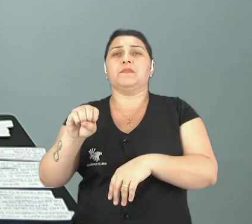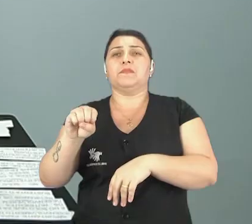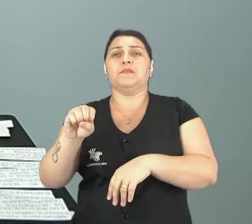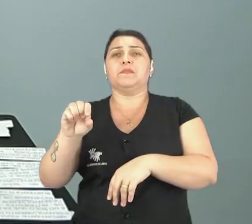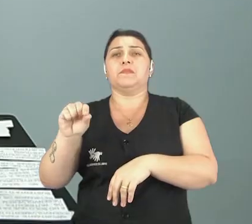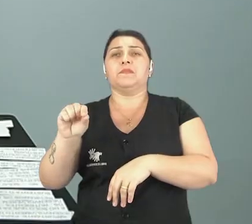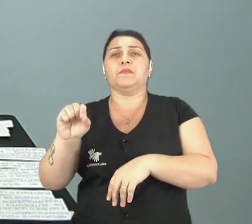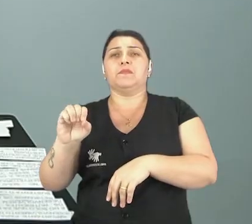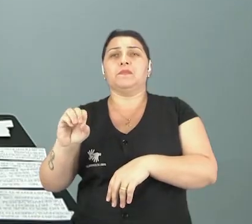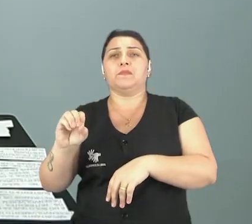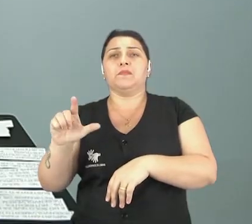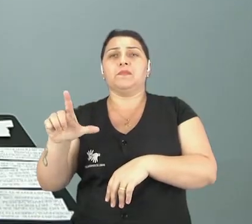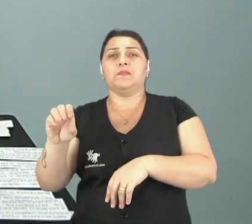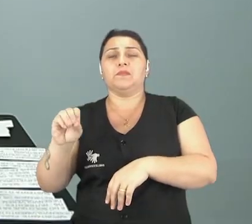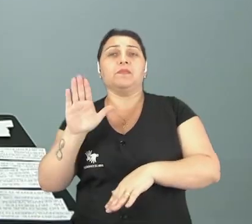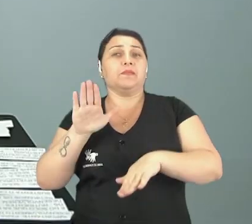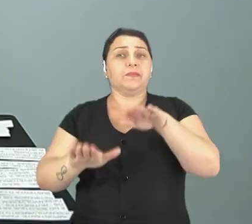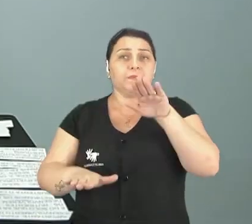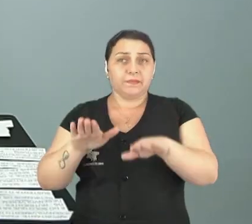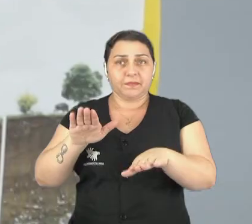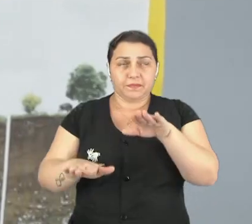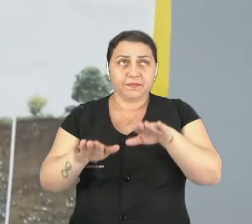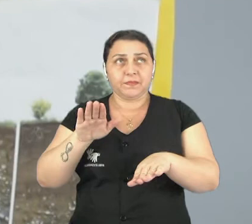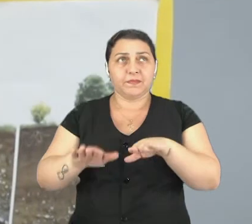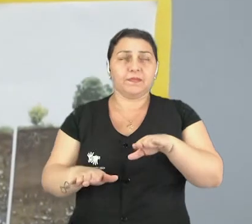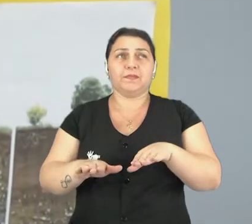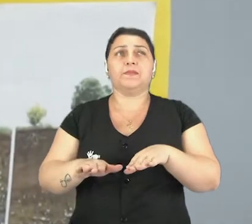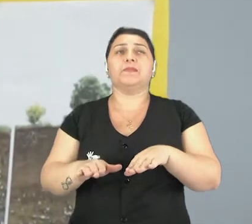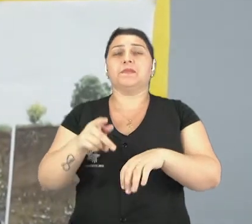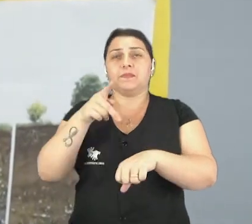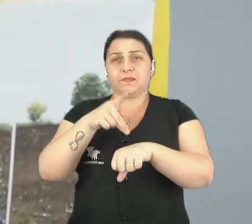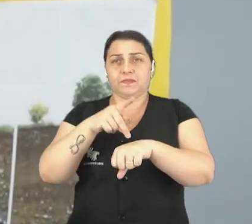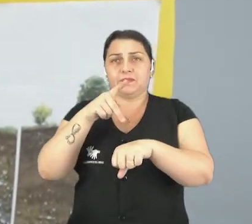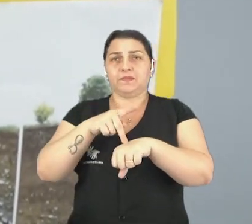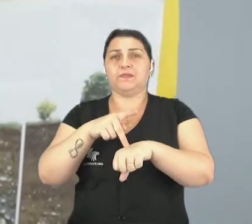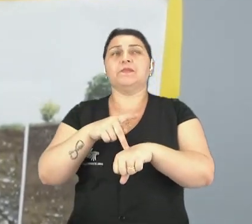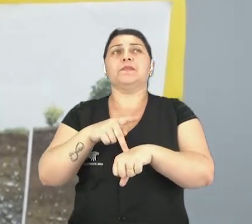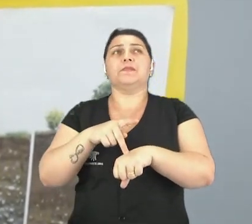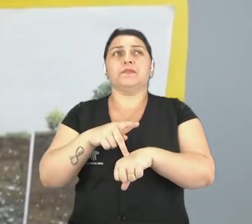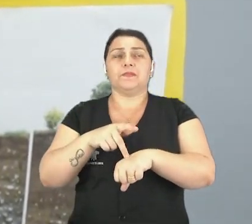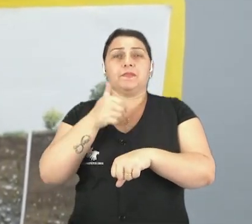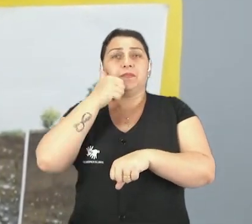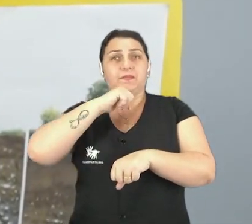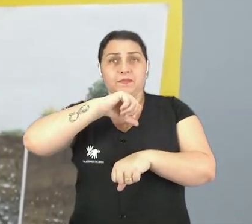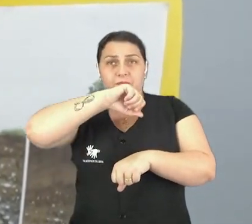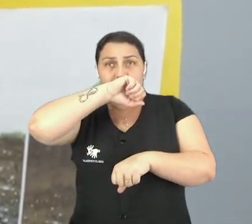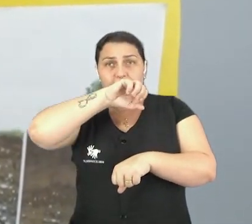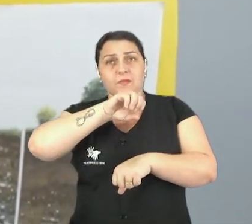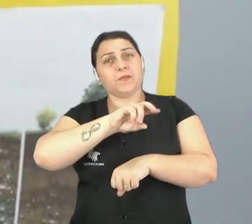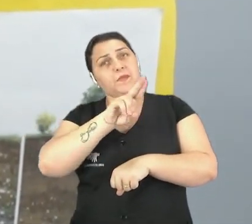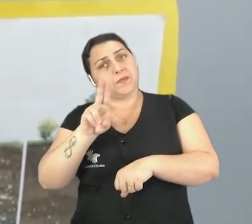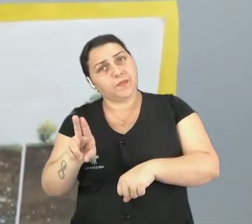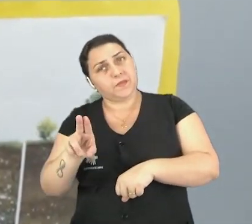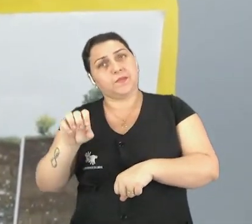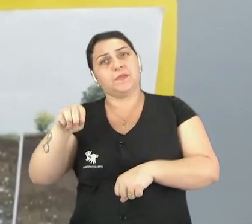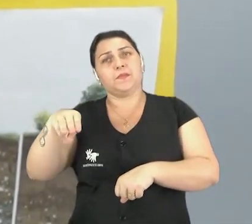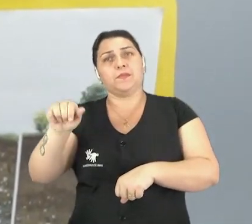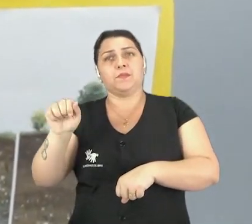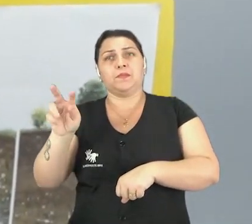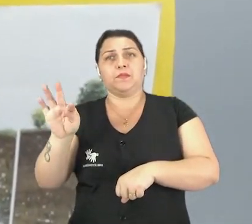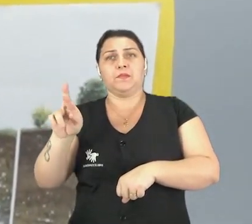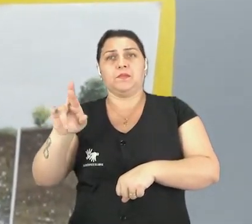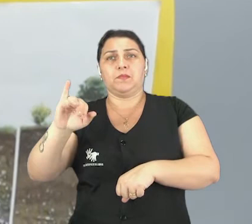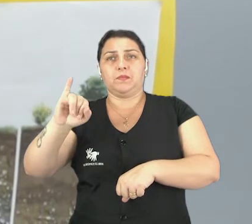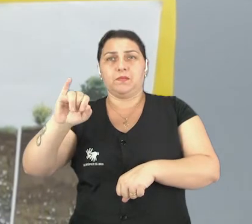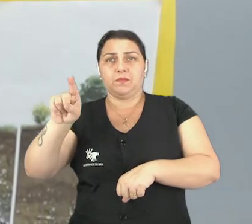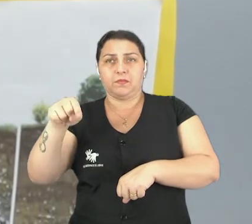esse solo vai depender, a composição do solo vai depender dessa rocha, da rocha matriz ou rocha-mãe, como ela